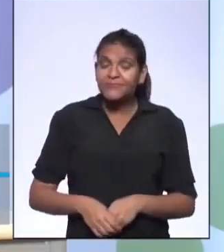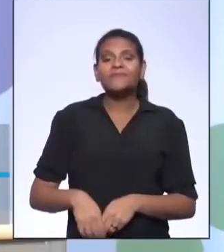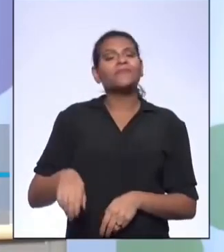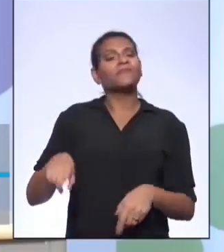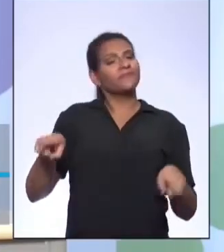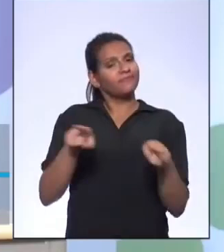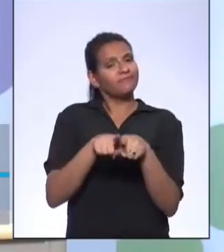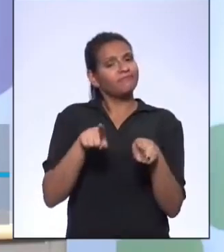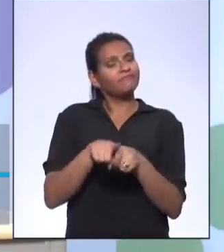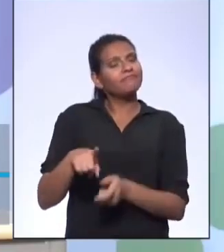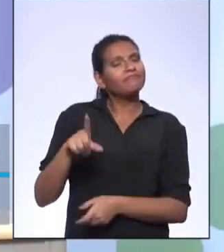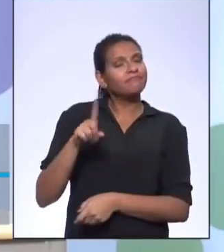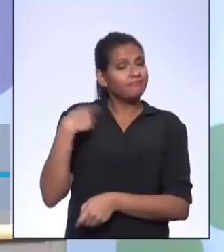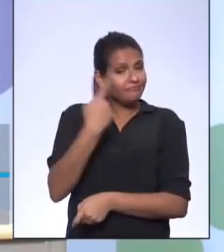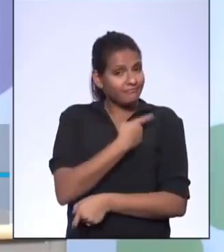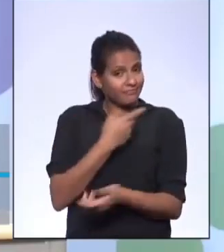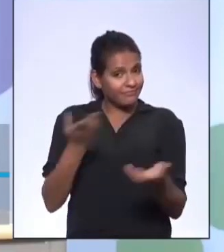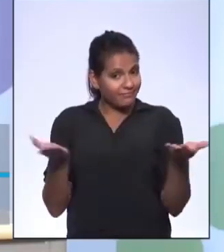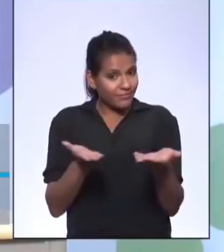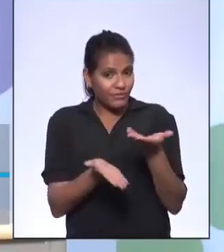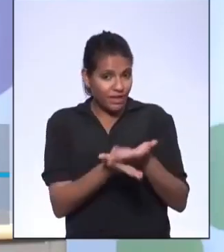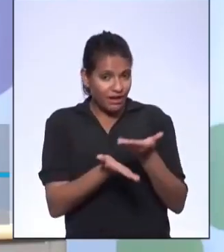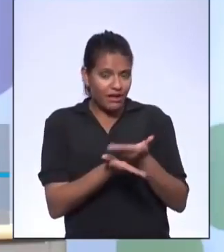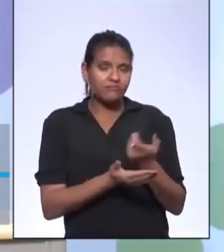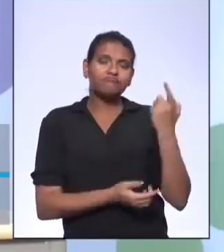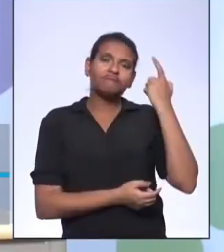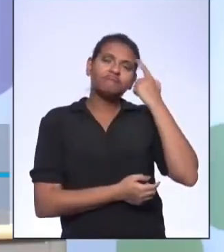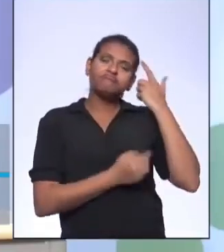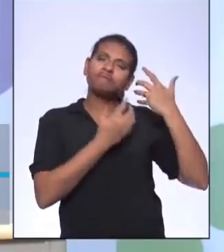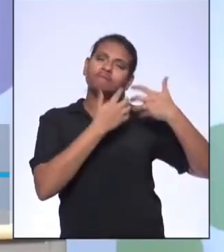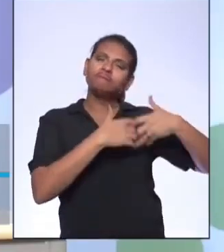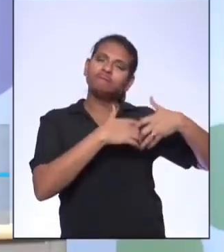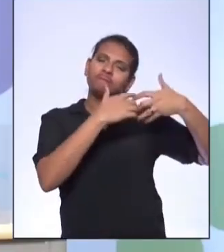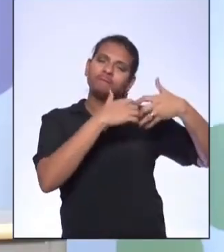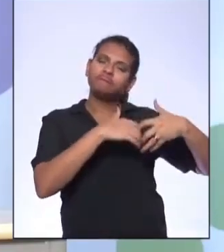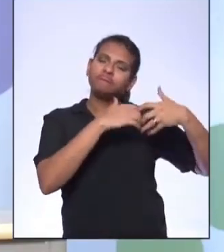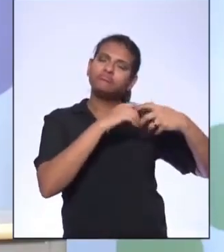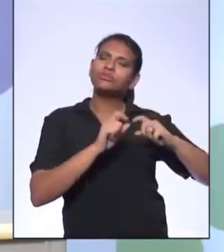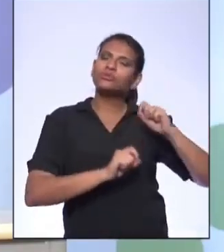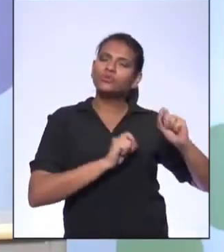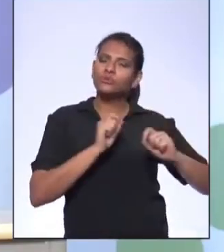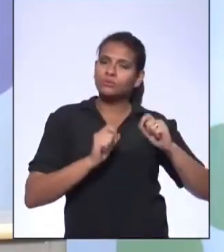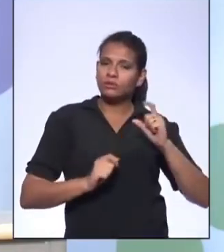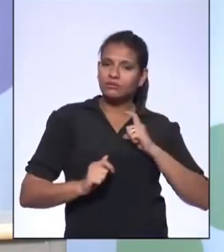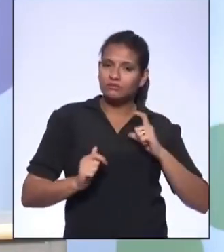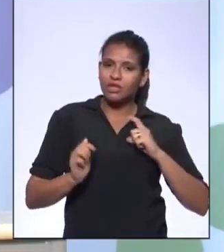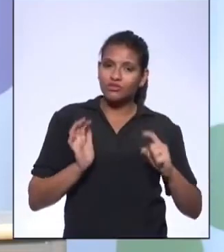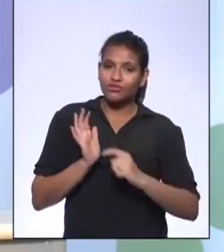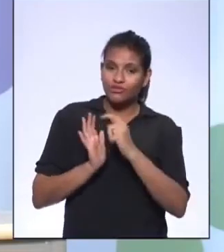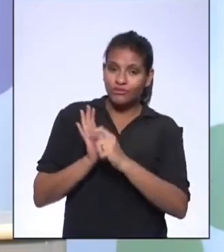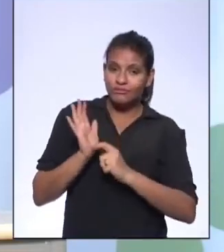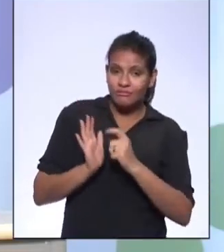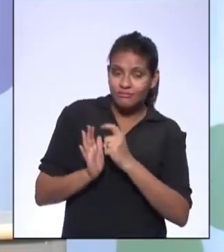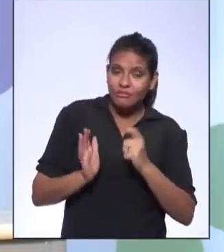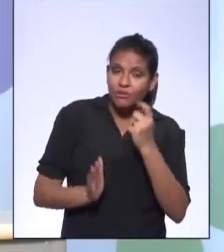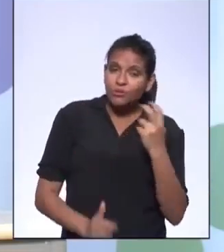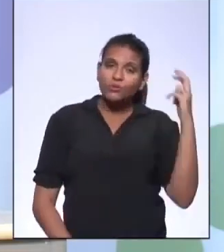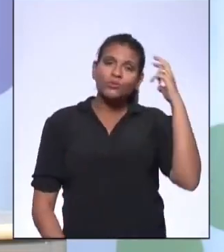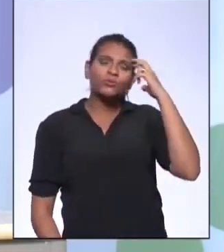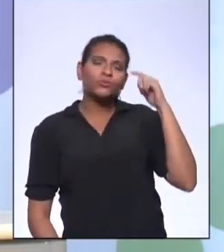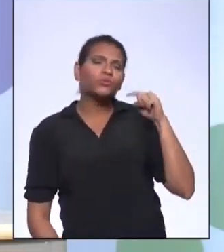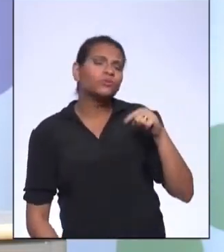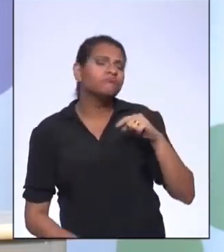fazer uma reflexão sobre a cultura digital, de uma maneira em que a própria cultura digital, ela absorve, ela é